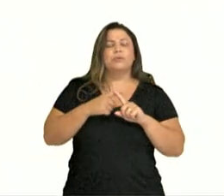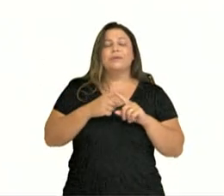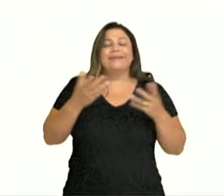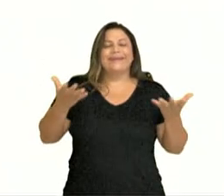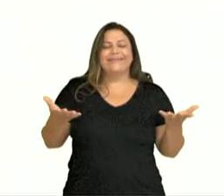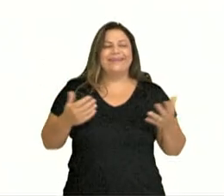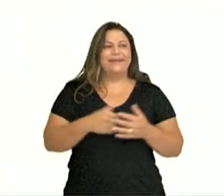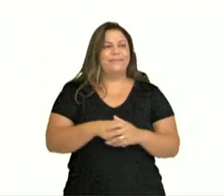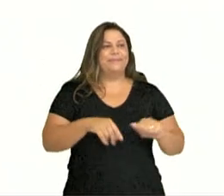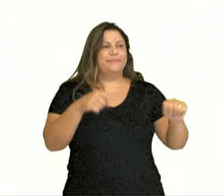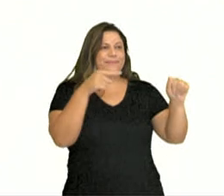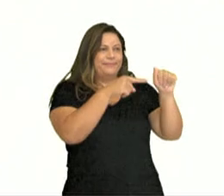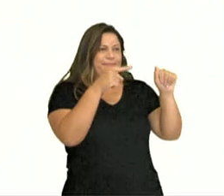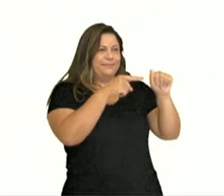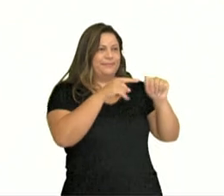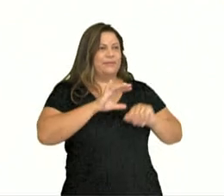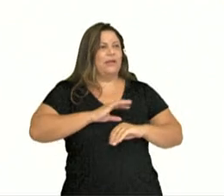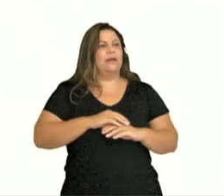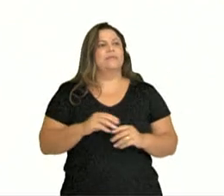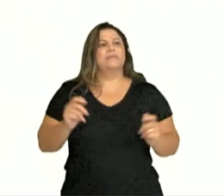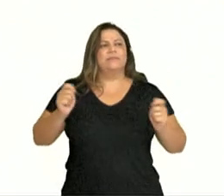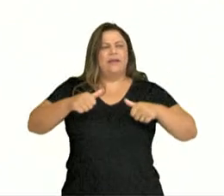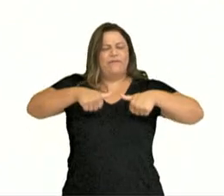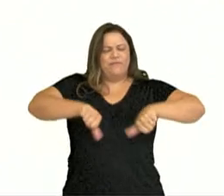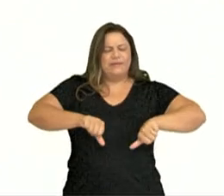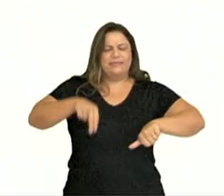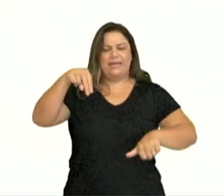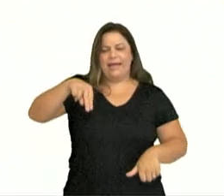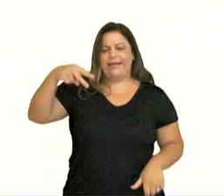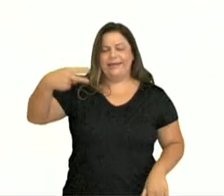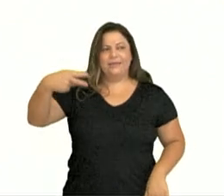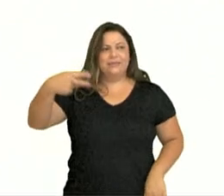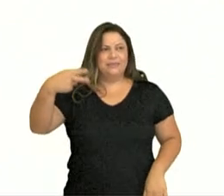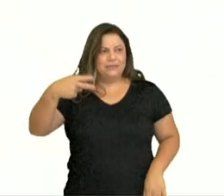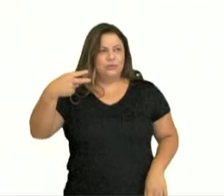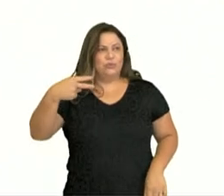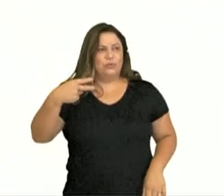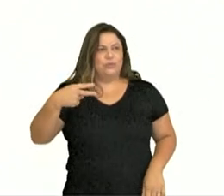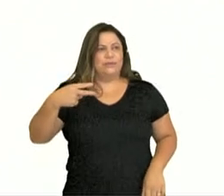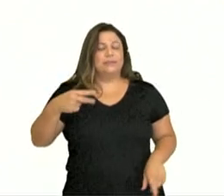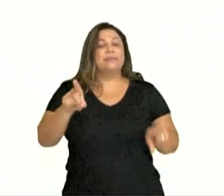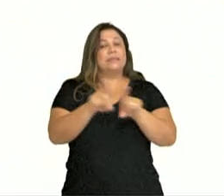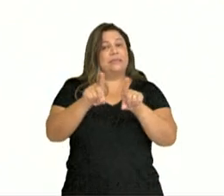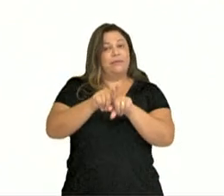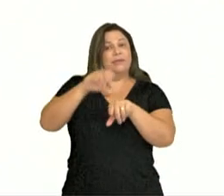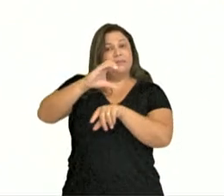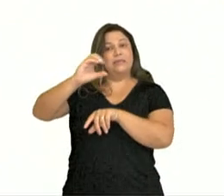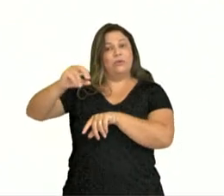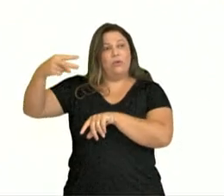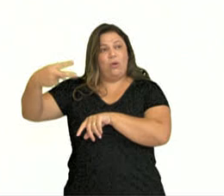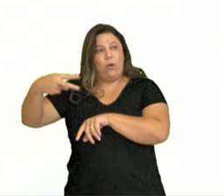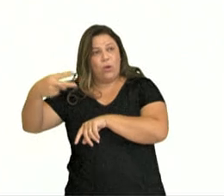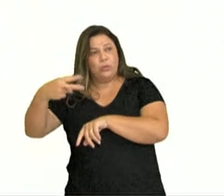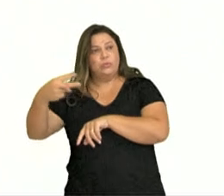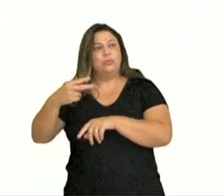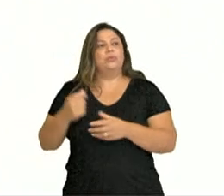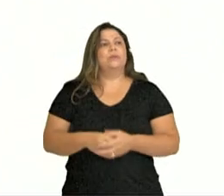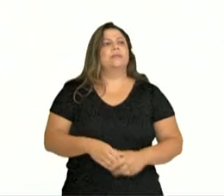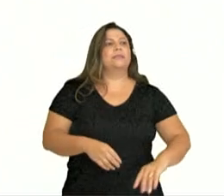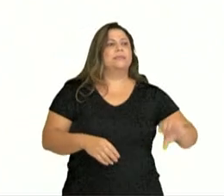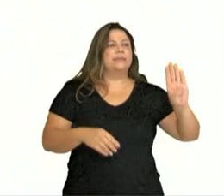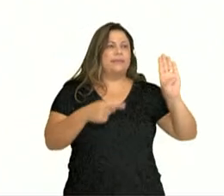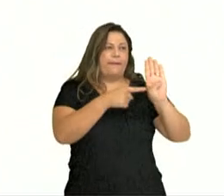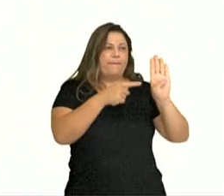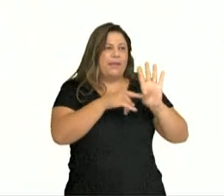A, fixar tanto nitrogênio quanto gás carbônico sob a forma de matéria orgânica, B, absorver cálcio e